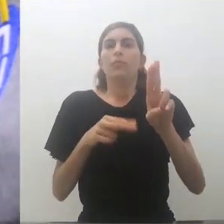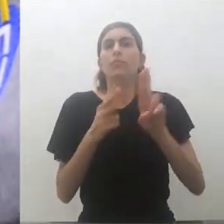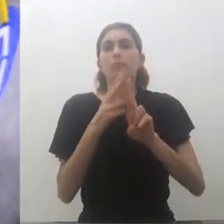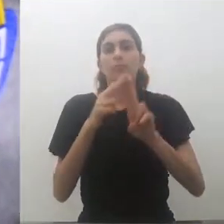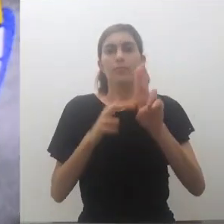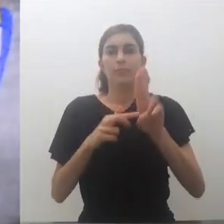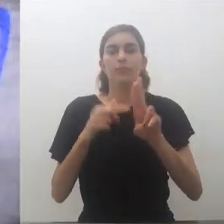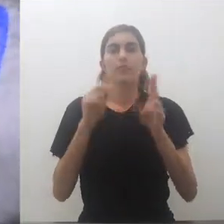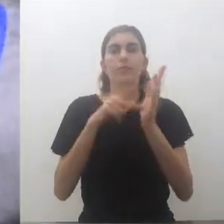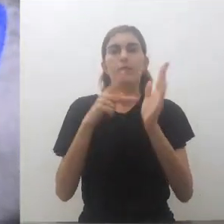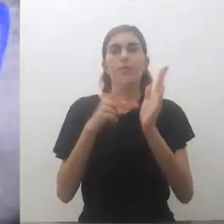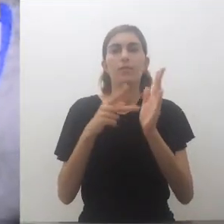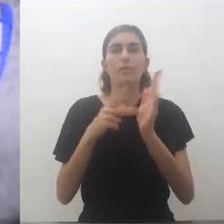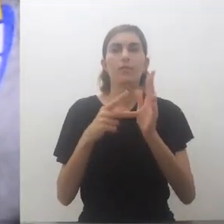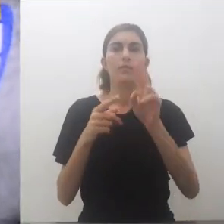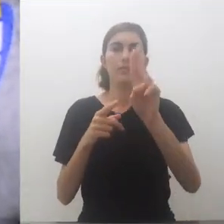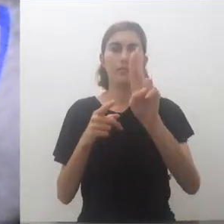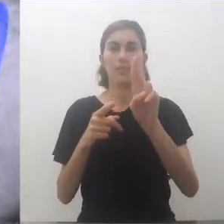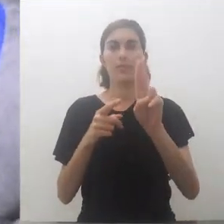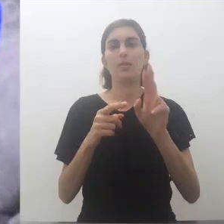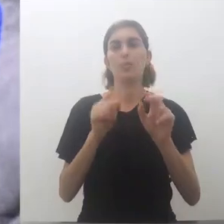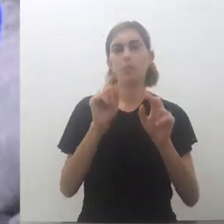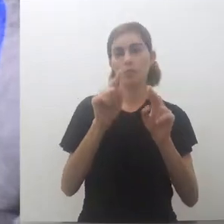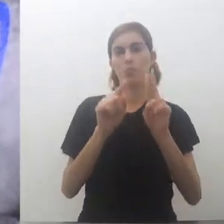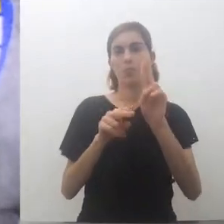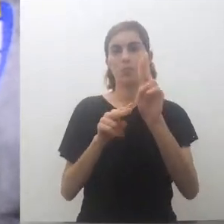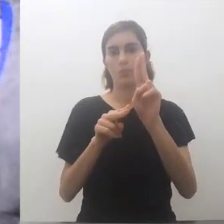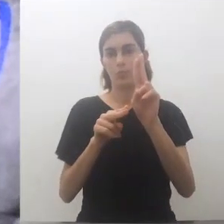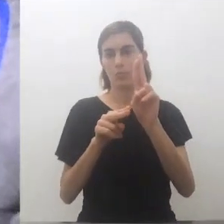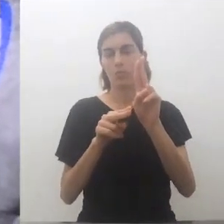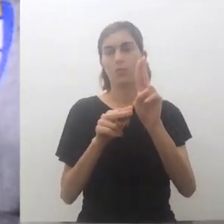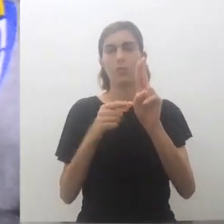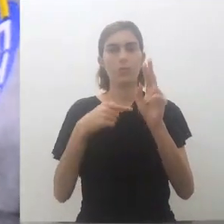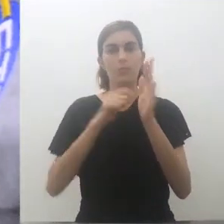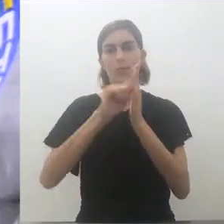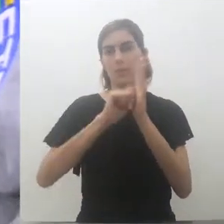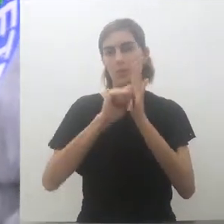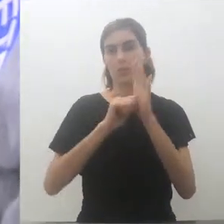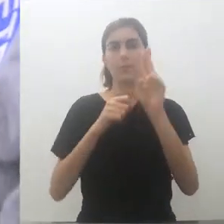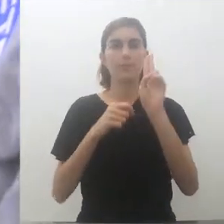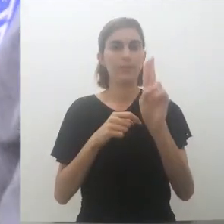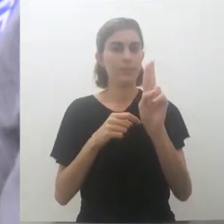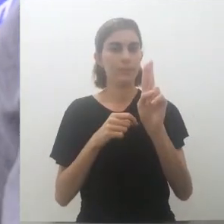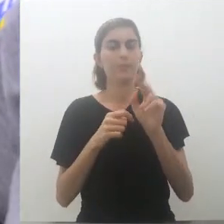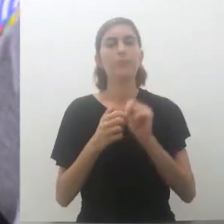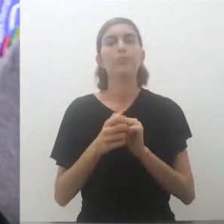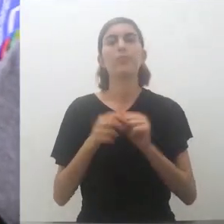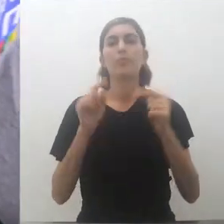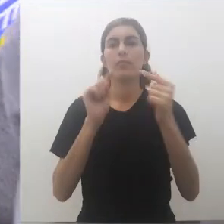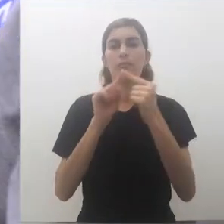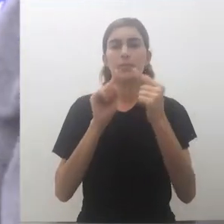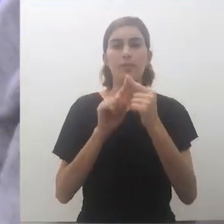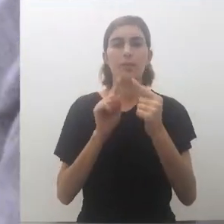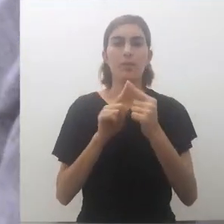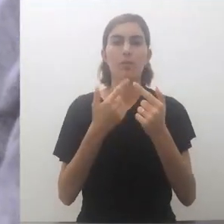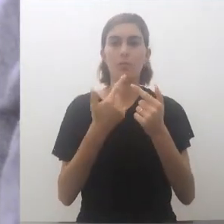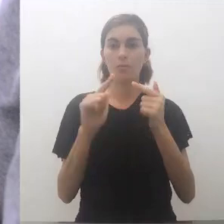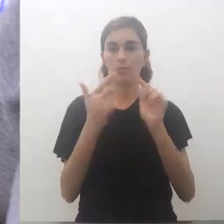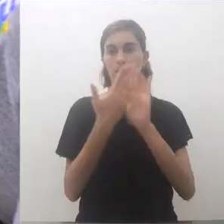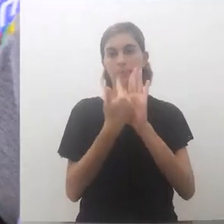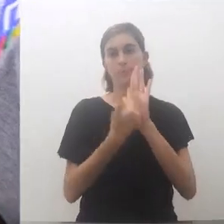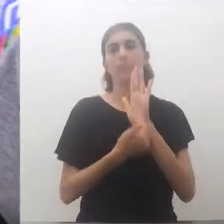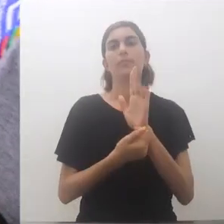aqui é em U, eu que risquei para relacionar a uma outra